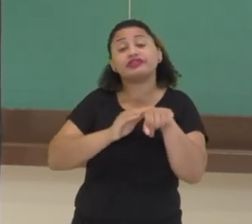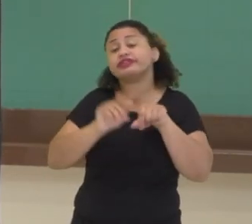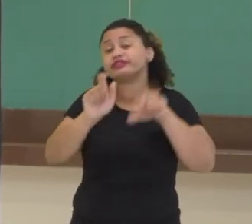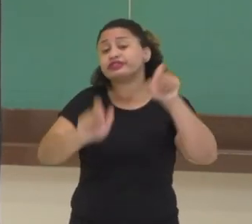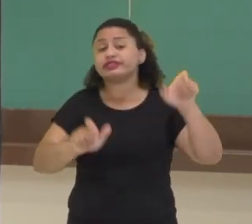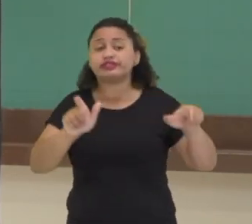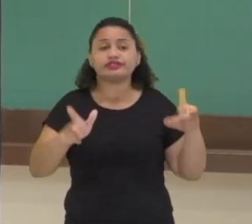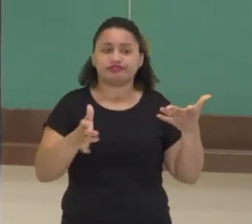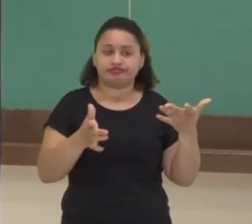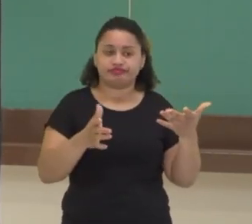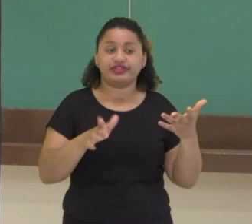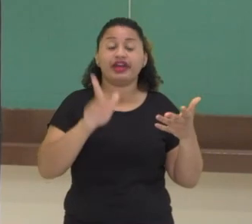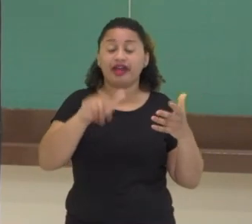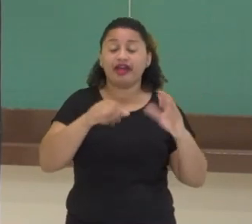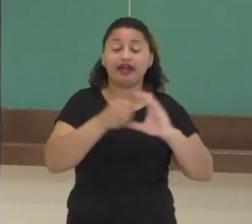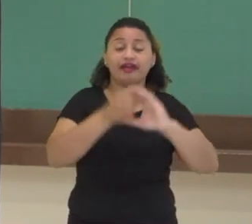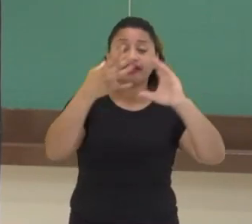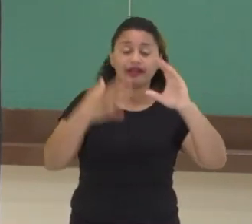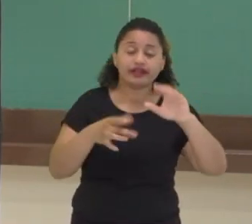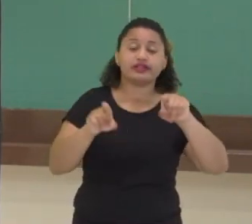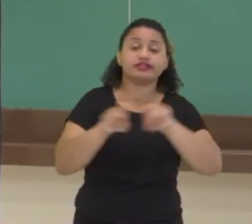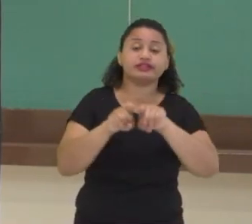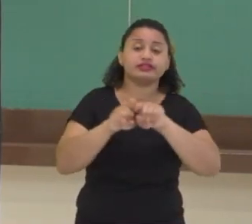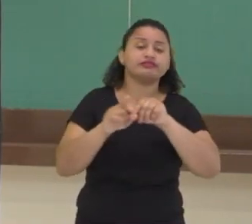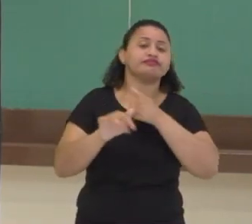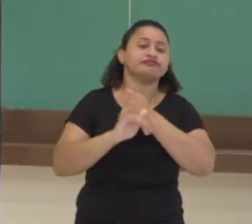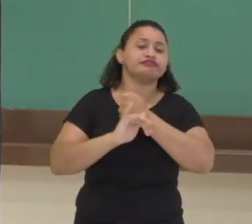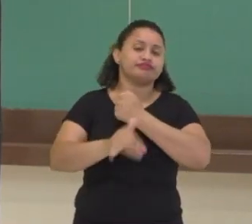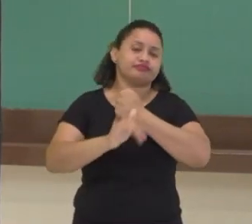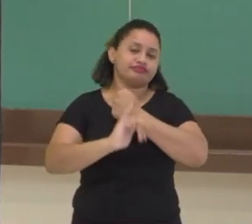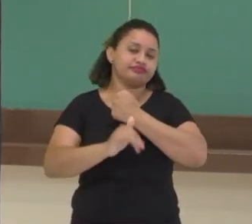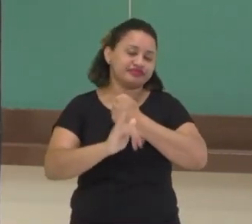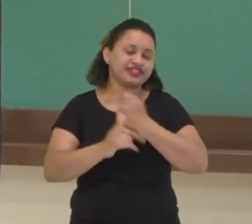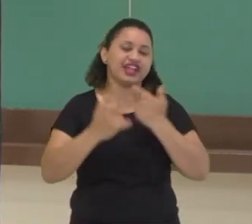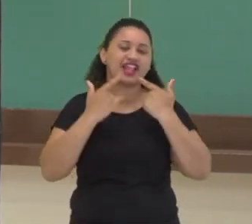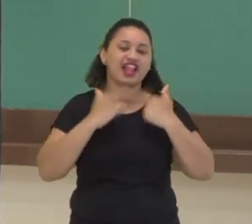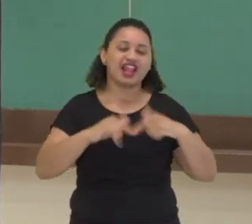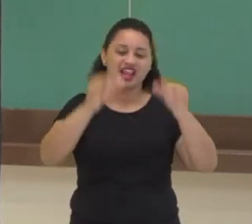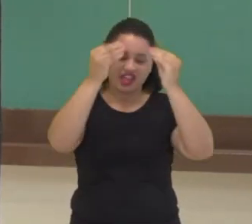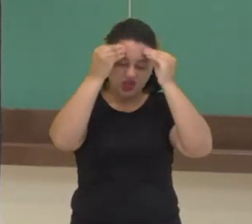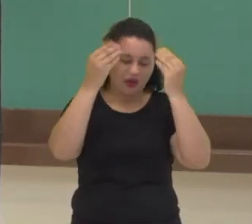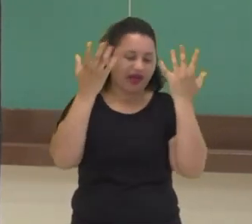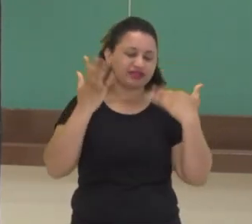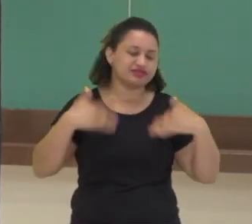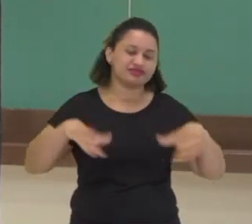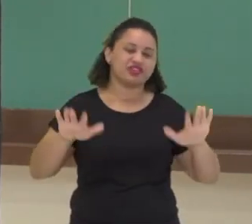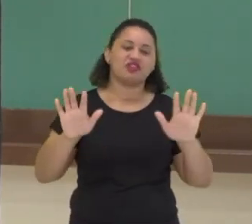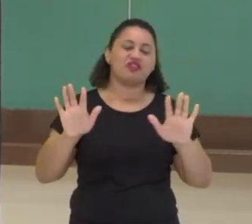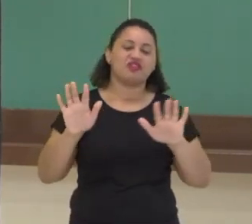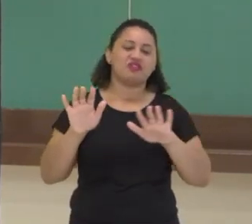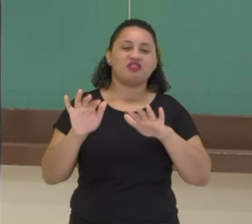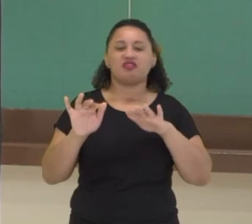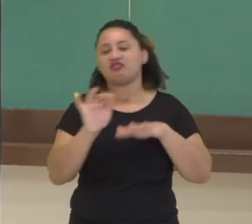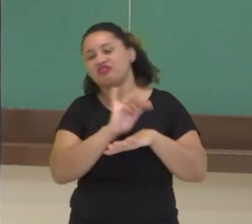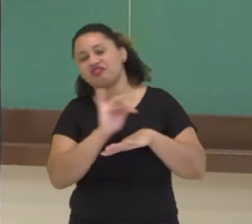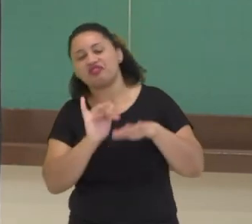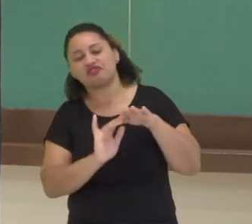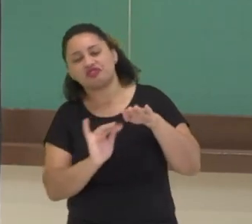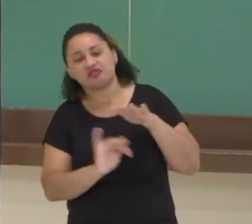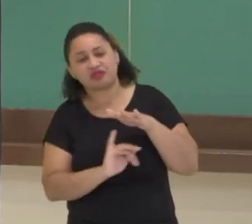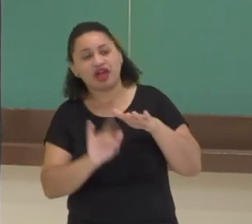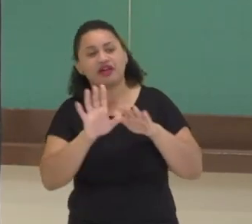Então, essa linguagem coloquial, é a linguagem da conversa ali da autora, é uma das marcas da